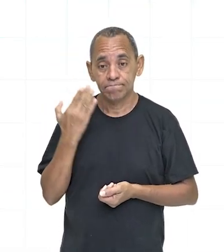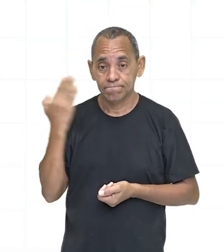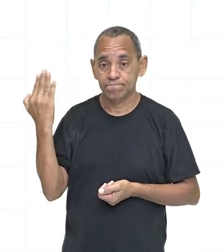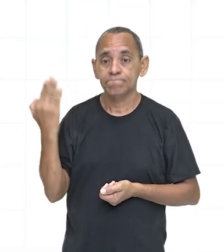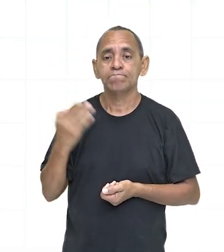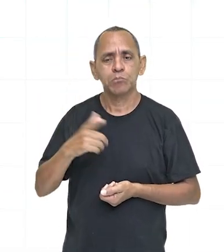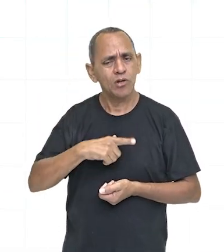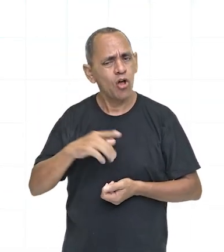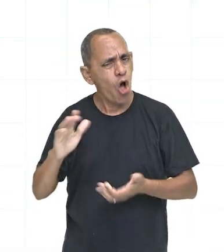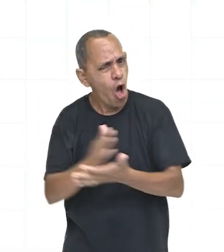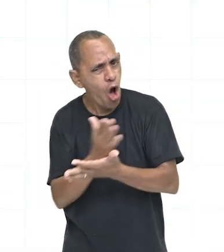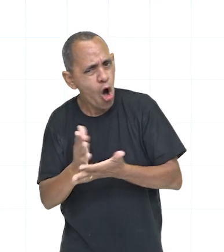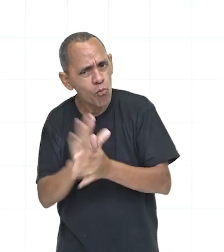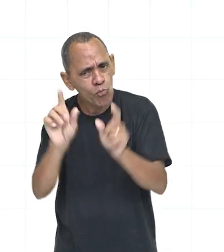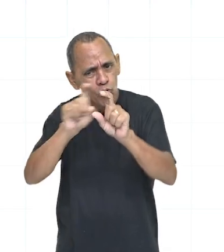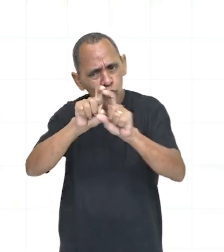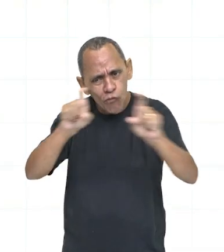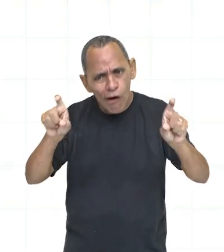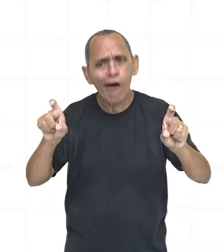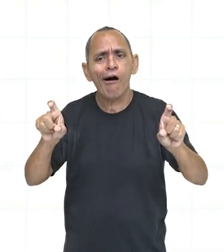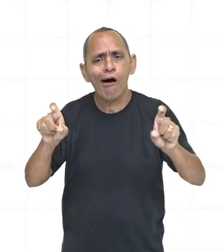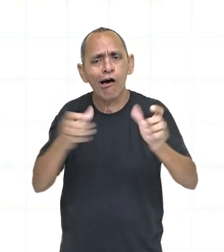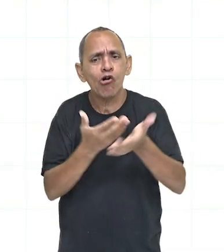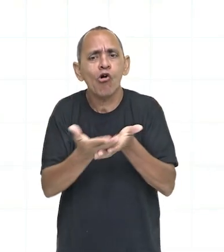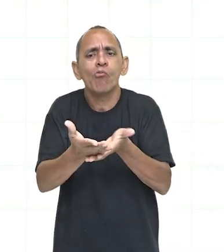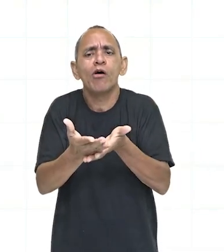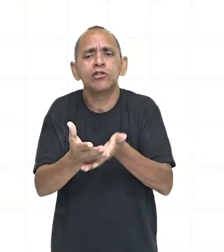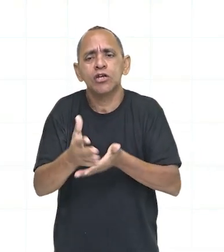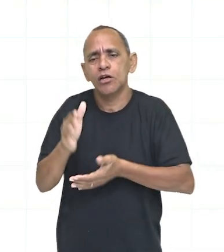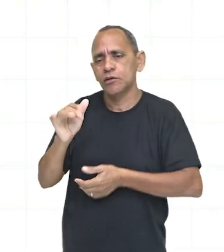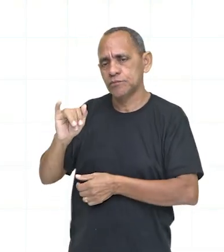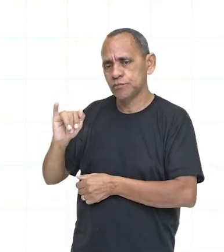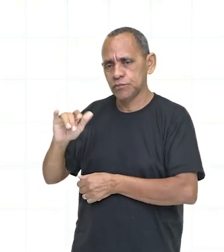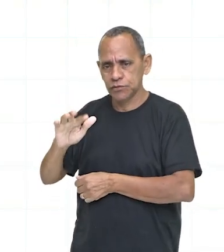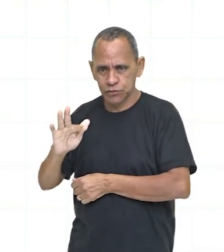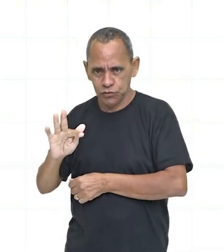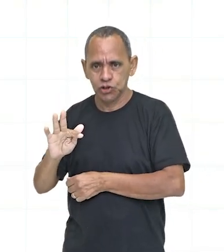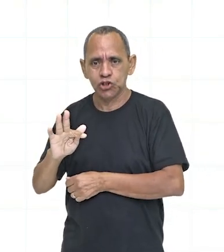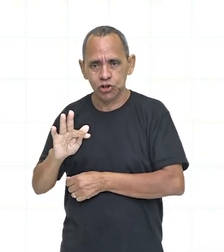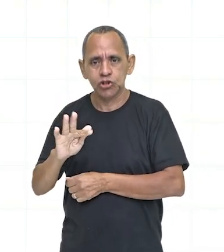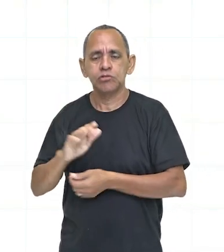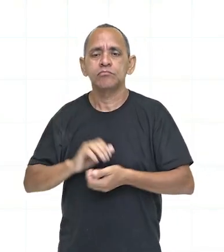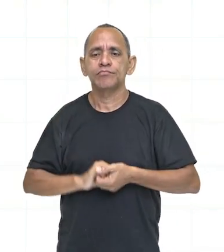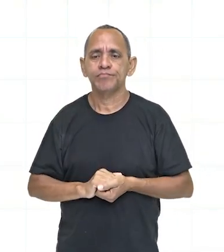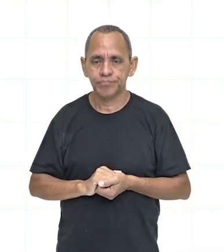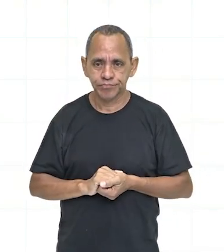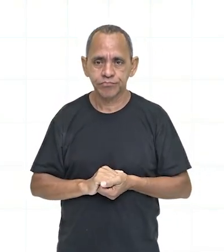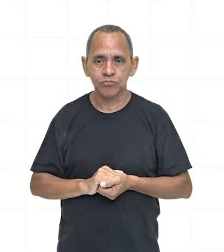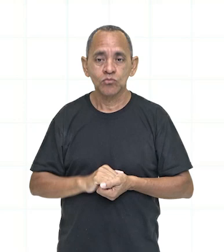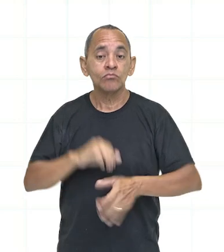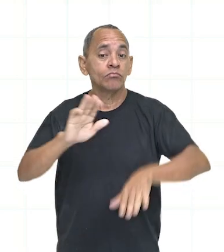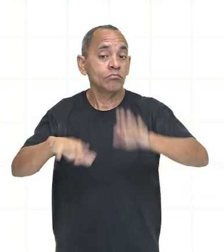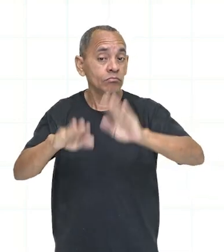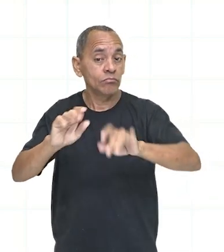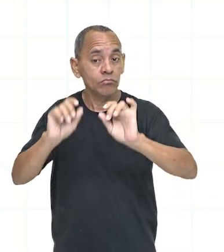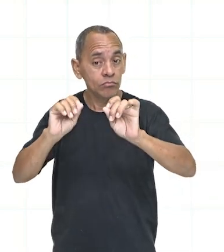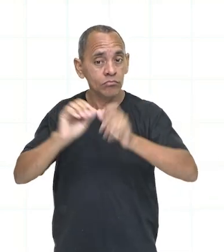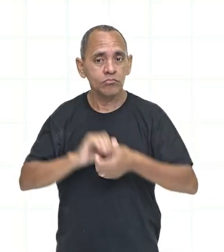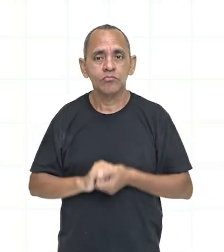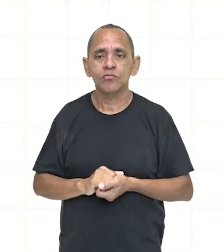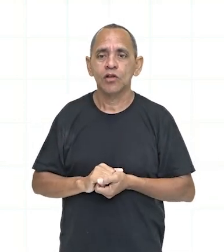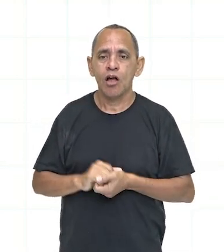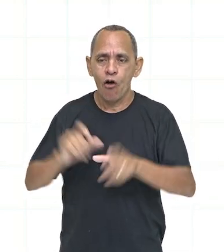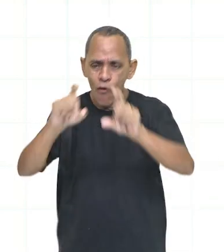temos algumas frases, né, que começam com if, que são condicionais. Eu tenho uma aqui, deixa eu apontar aqui,